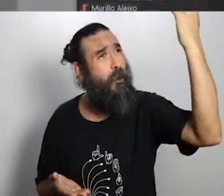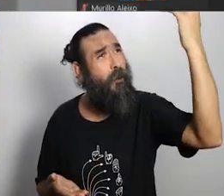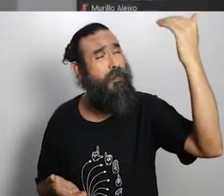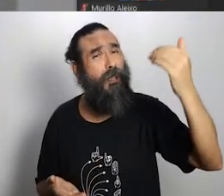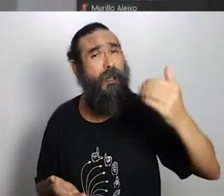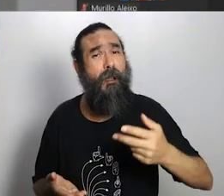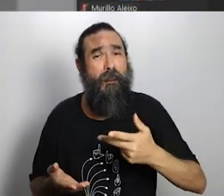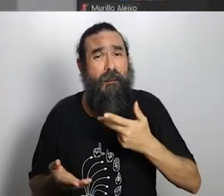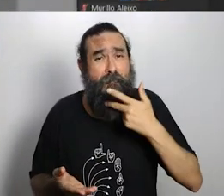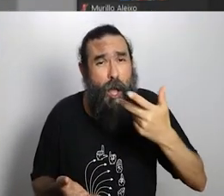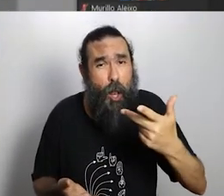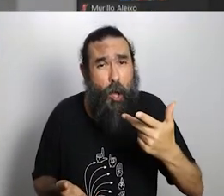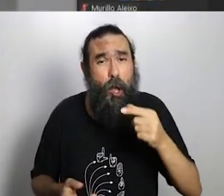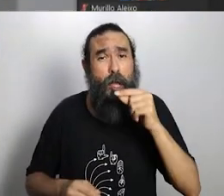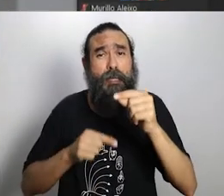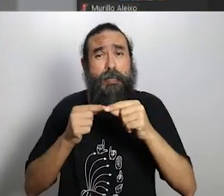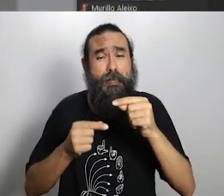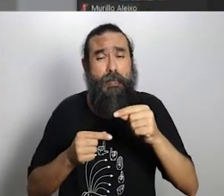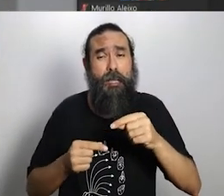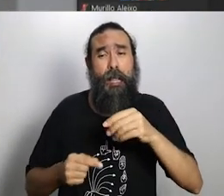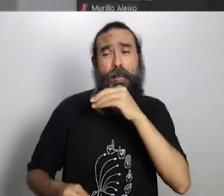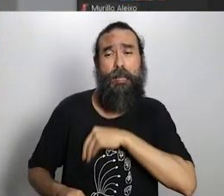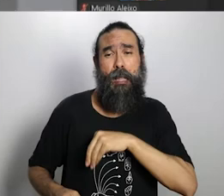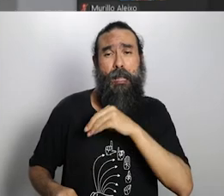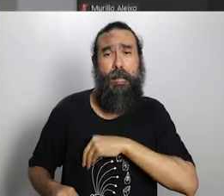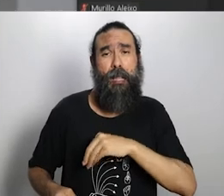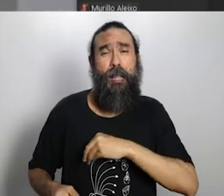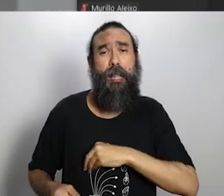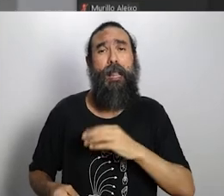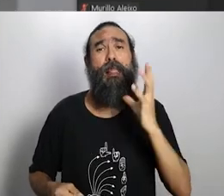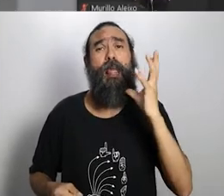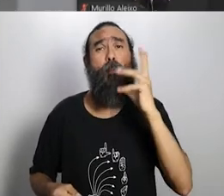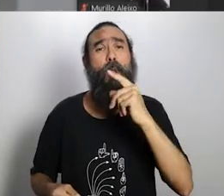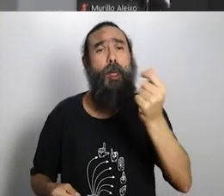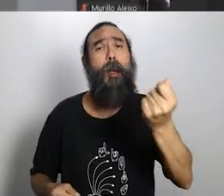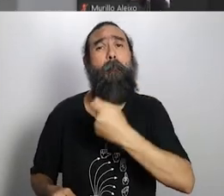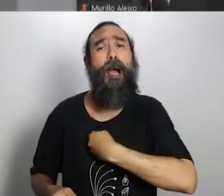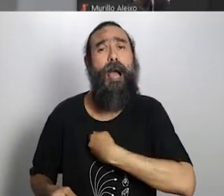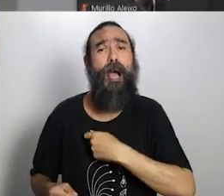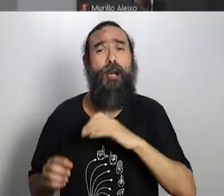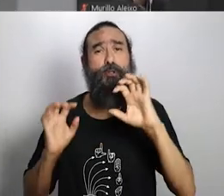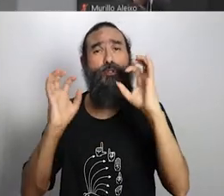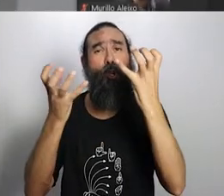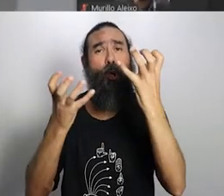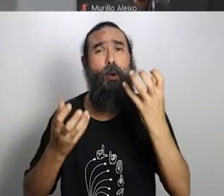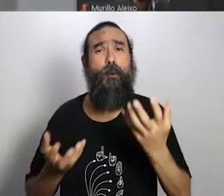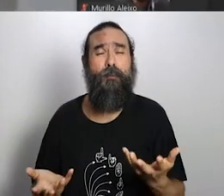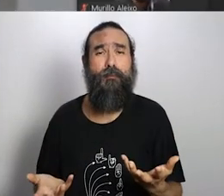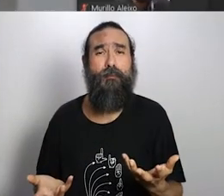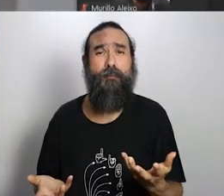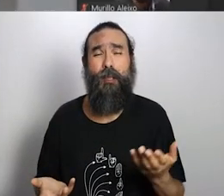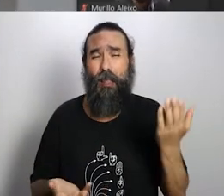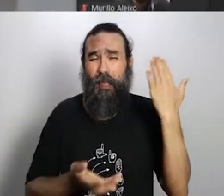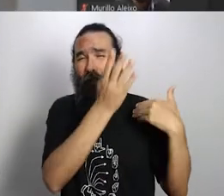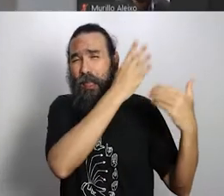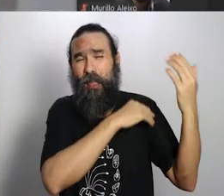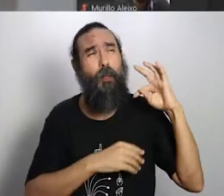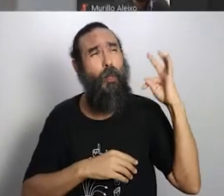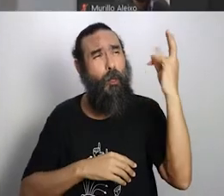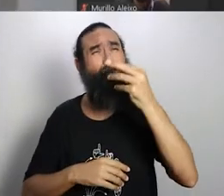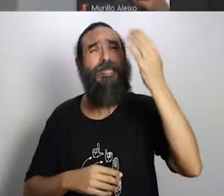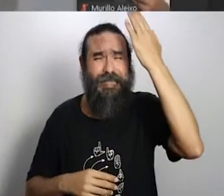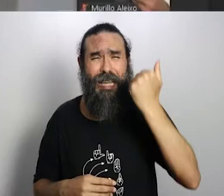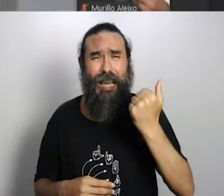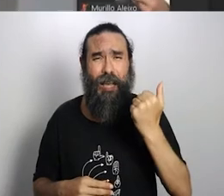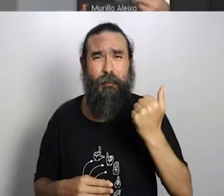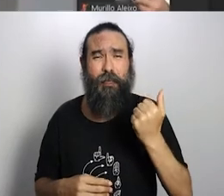gente sabe. É, alguém quis segurar, amarrar. Imagina a gente que é da geração nova falar sobre cultura